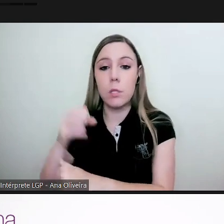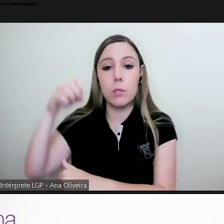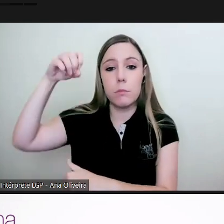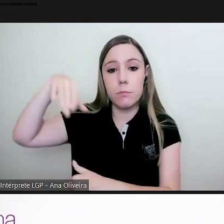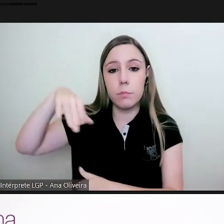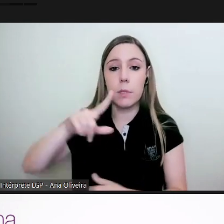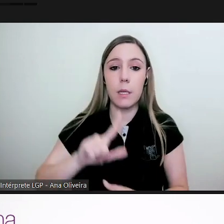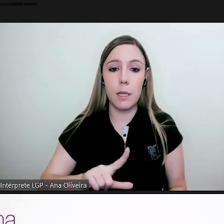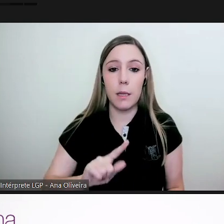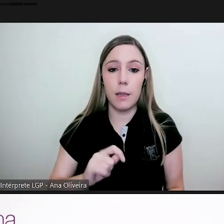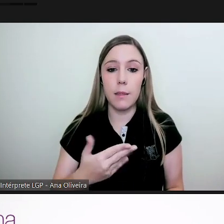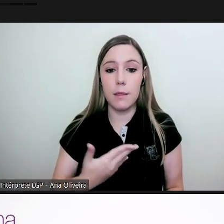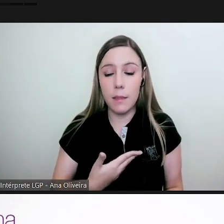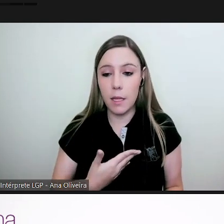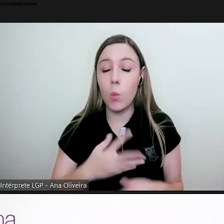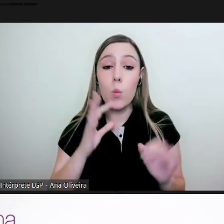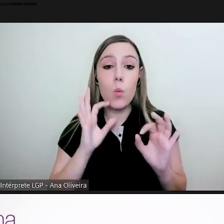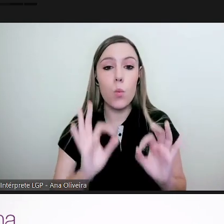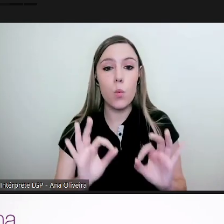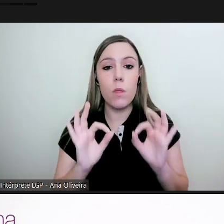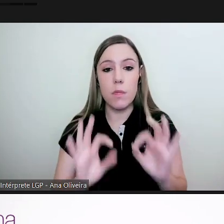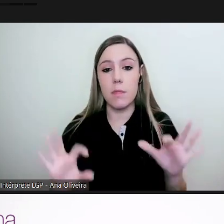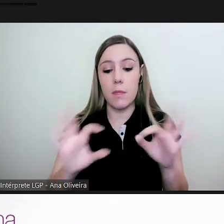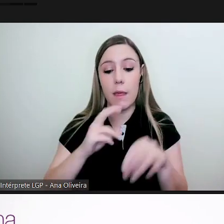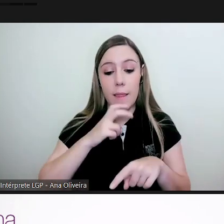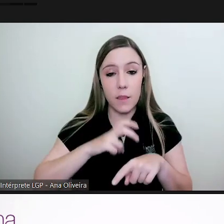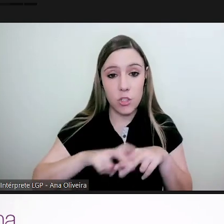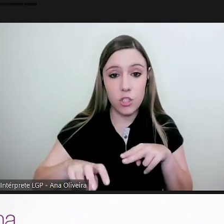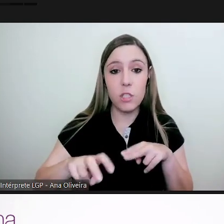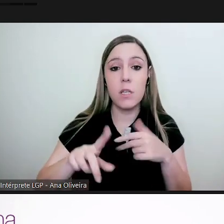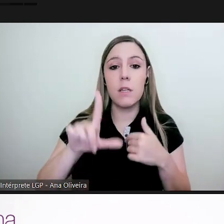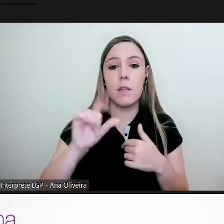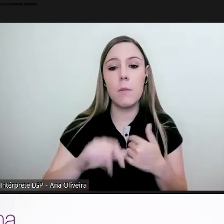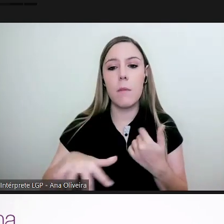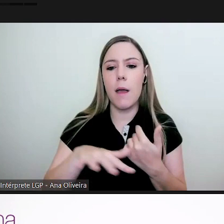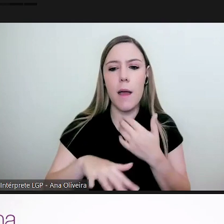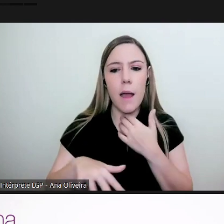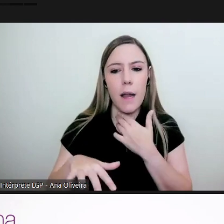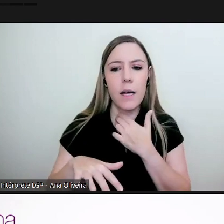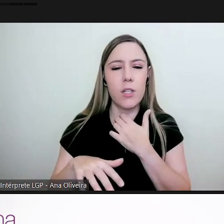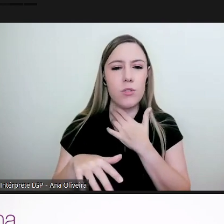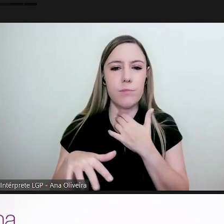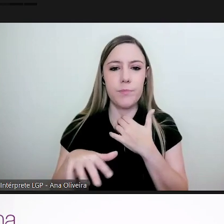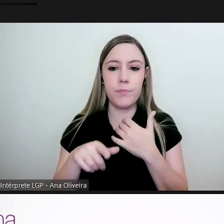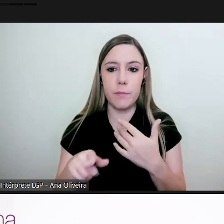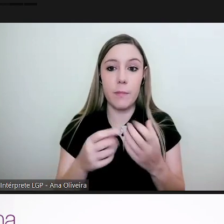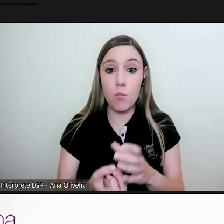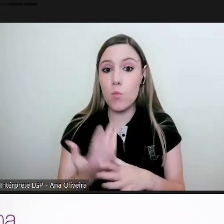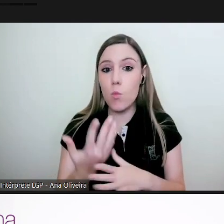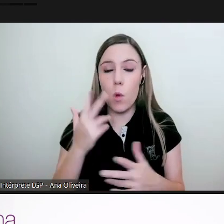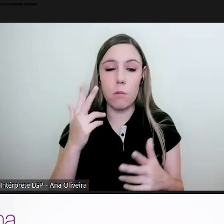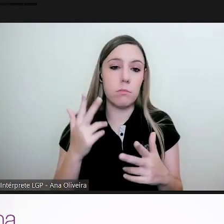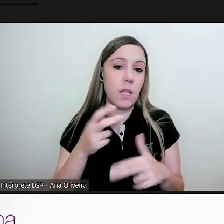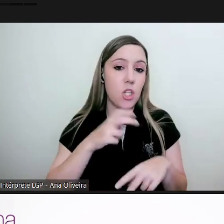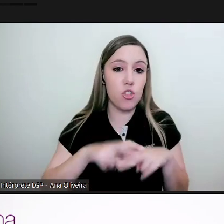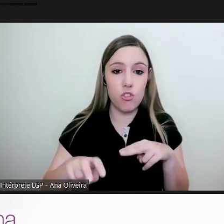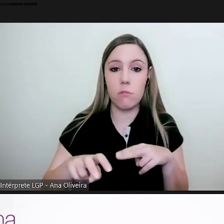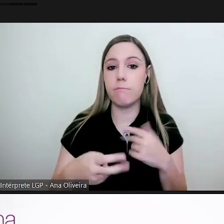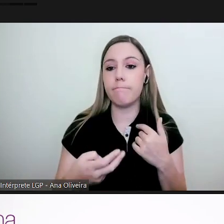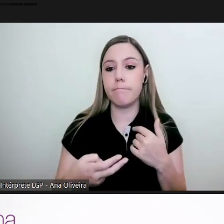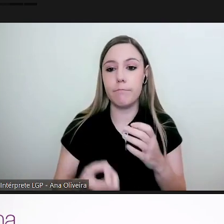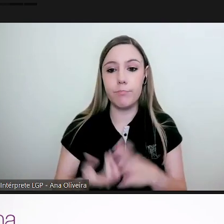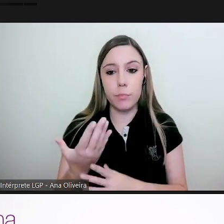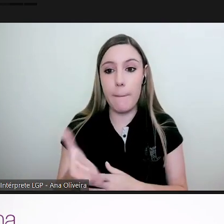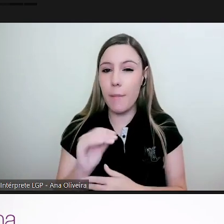LED, cuidado ao nível energético, as comunidades locais produtoras de energia deveriam ser mais implementadas. Portanto,